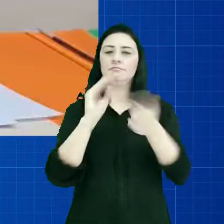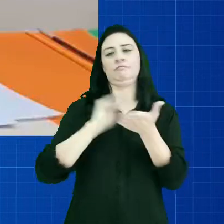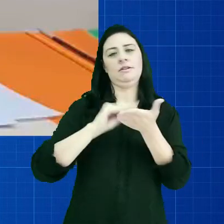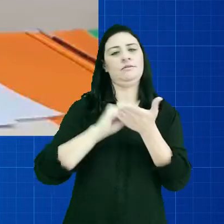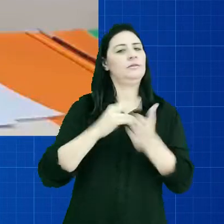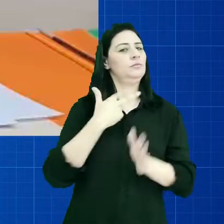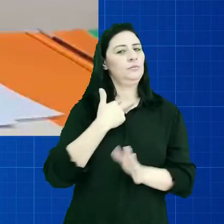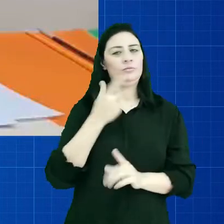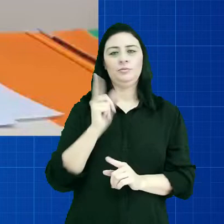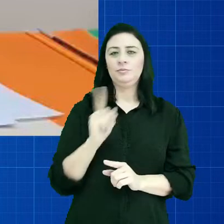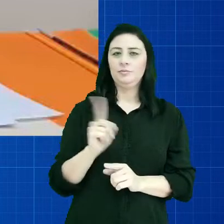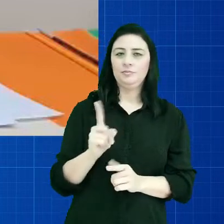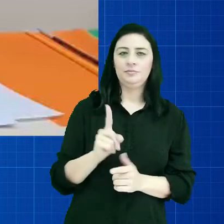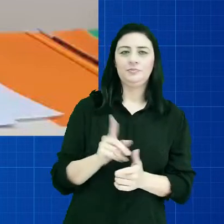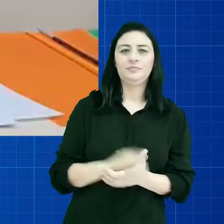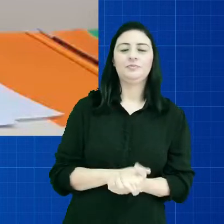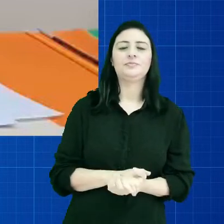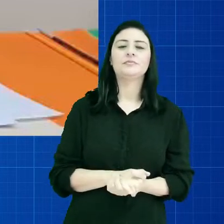minha mão.